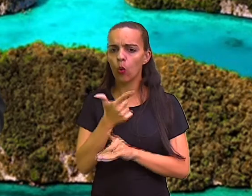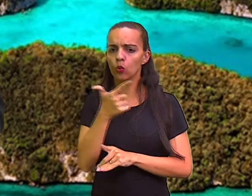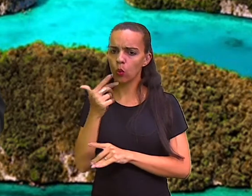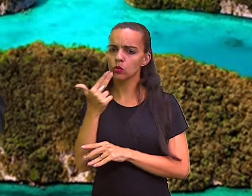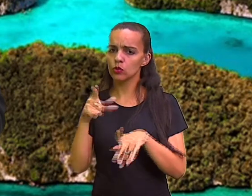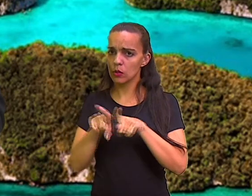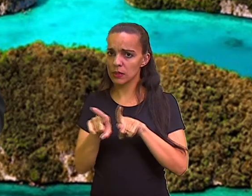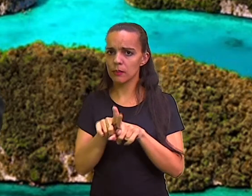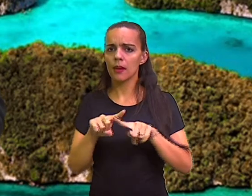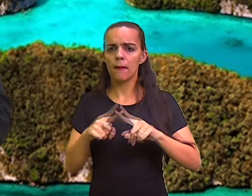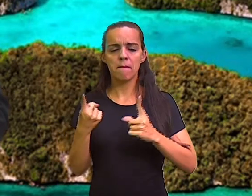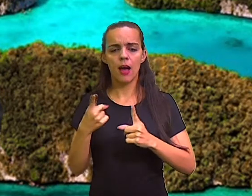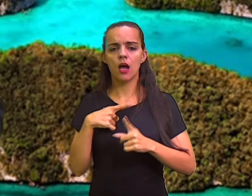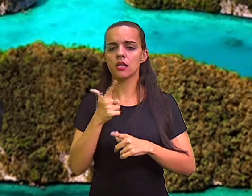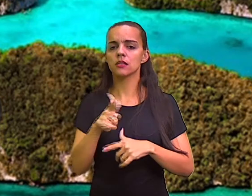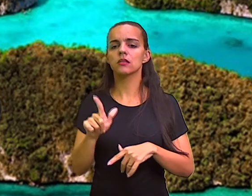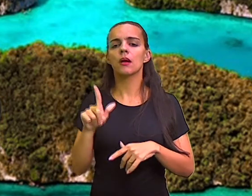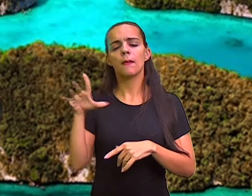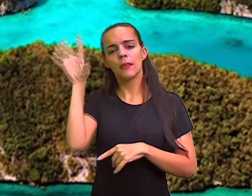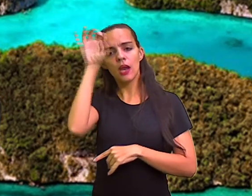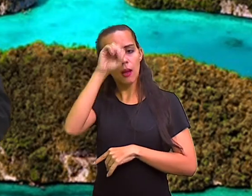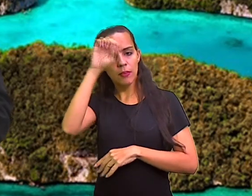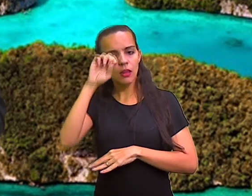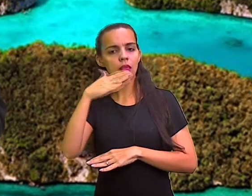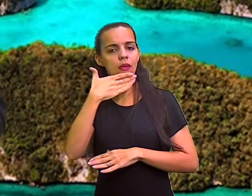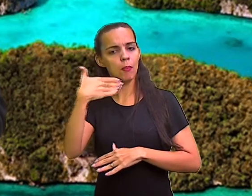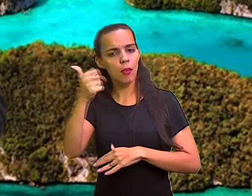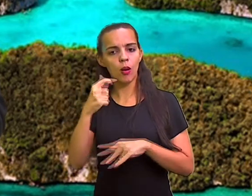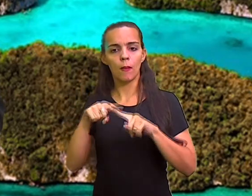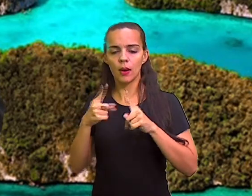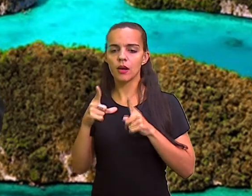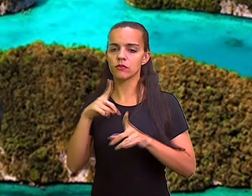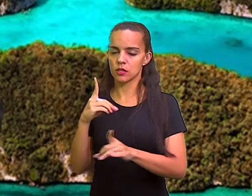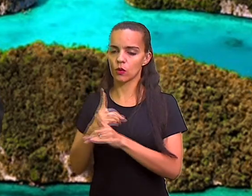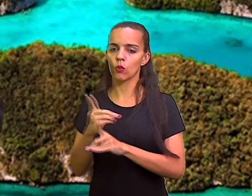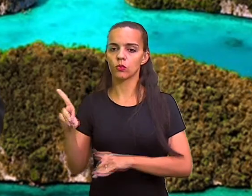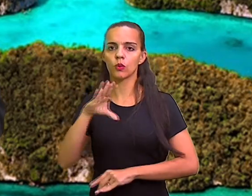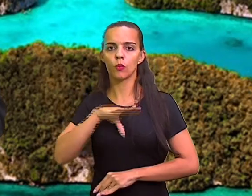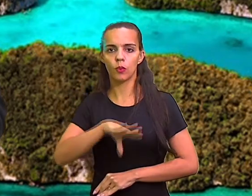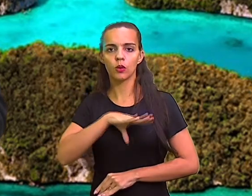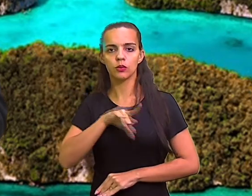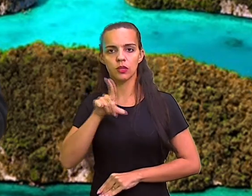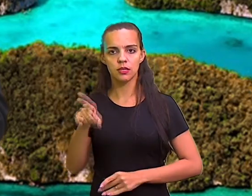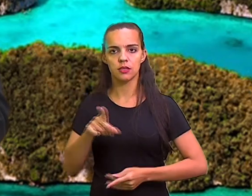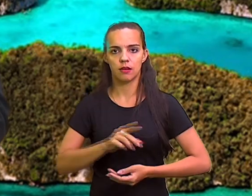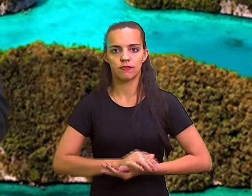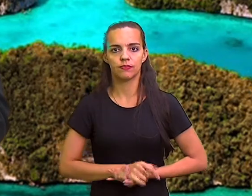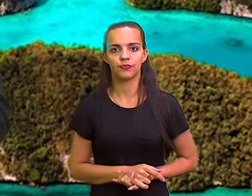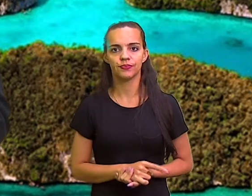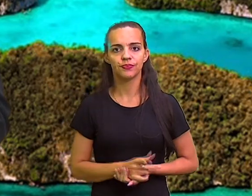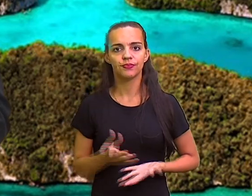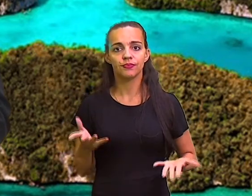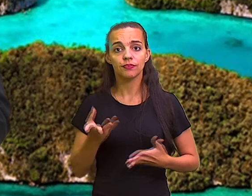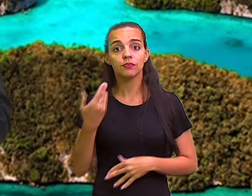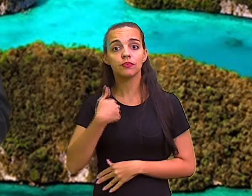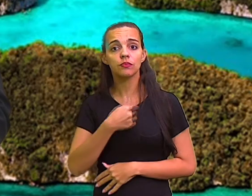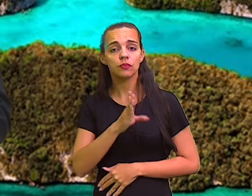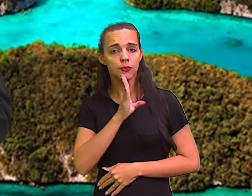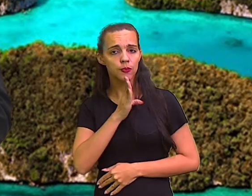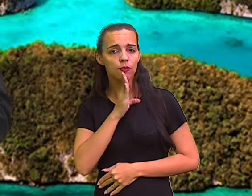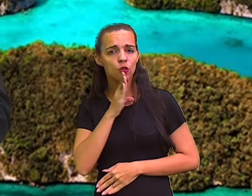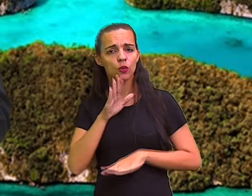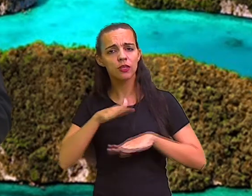é um ótimo aprendizado, essa troca de cultura. Então, vale a pena também a gente conhecer